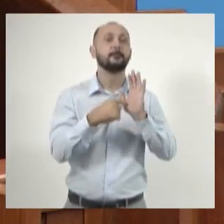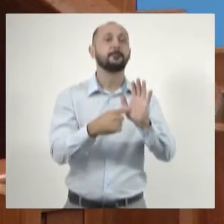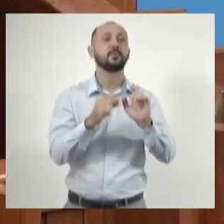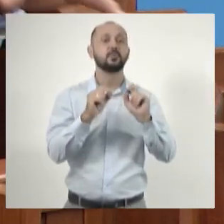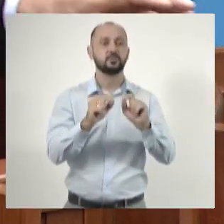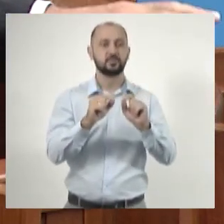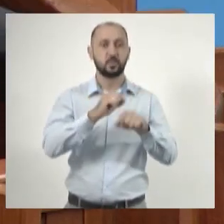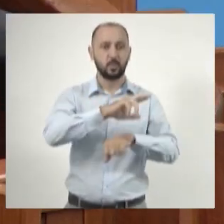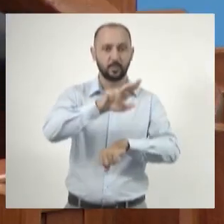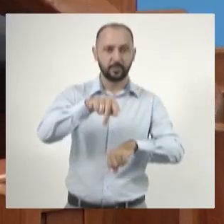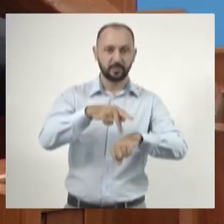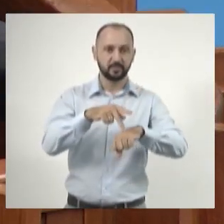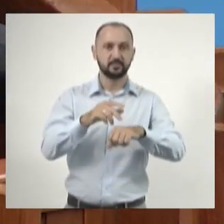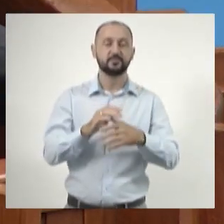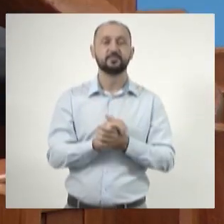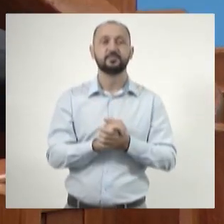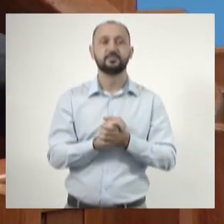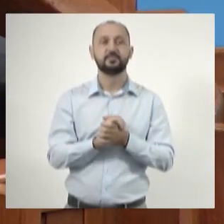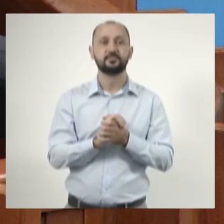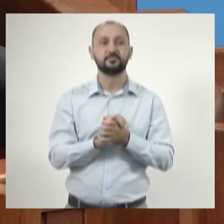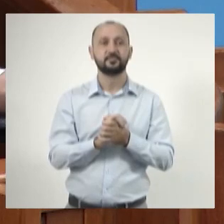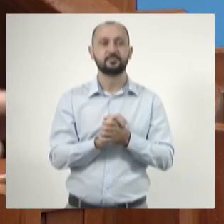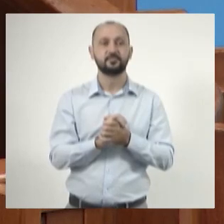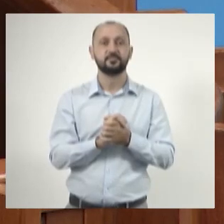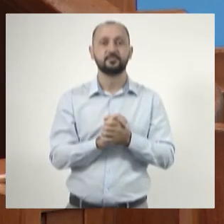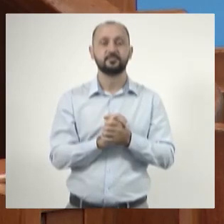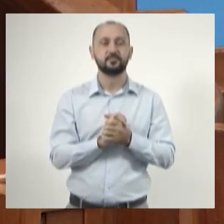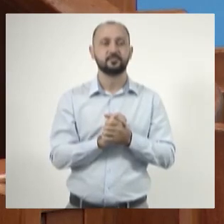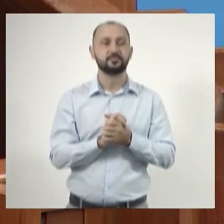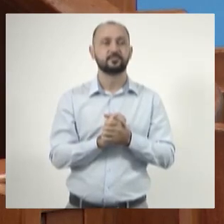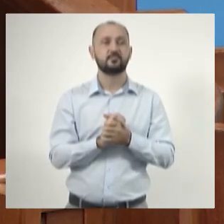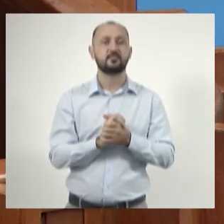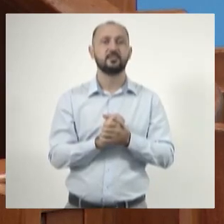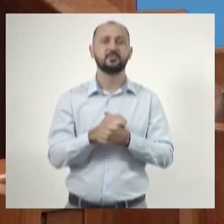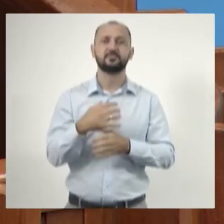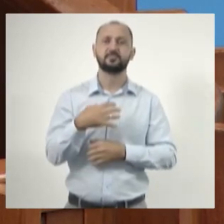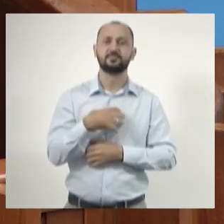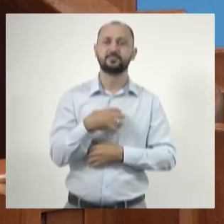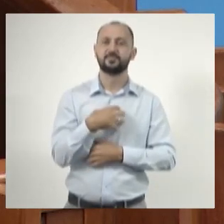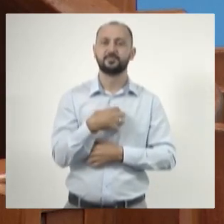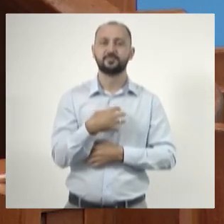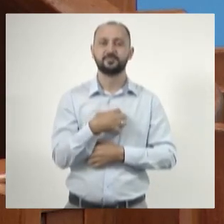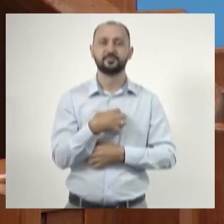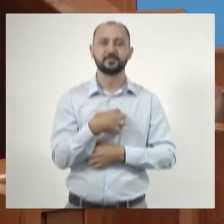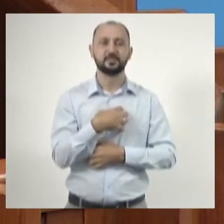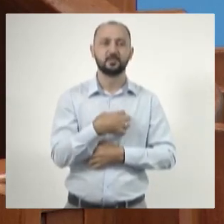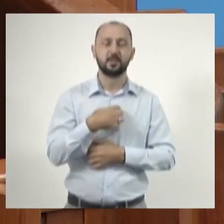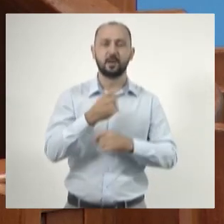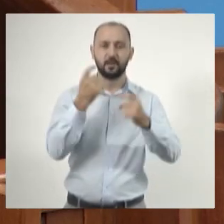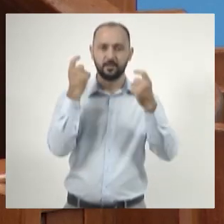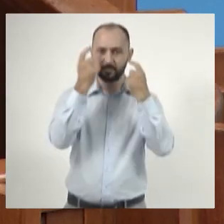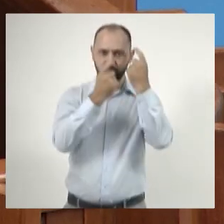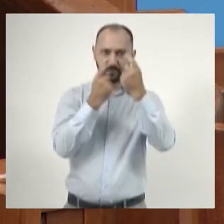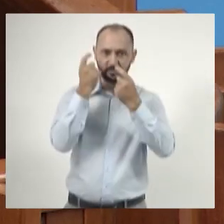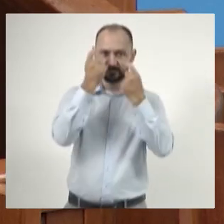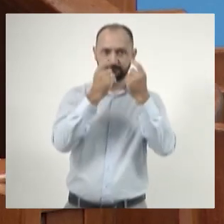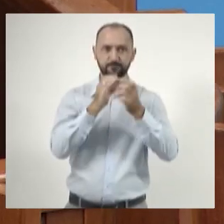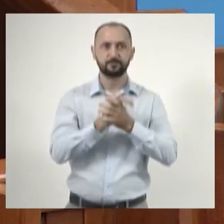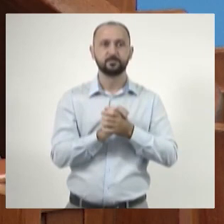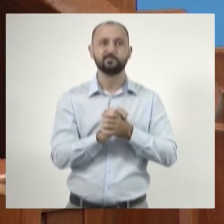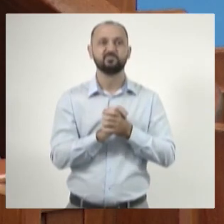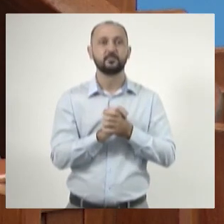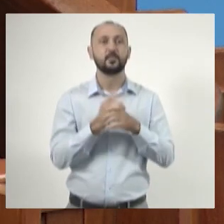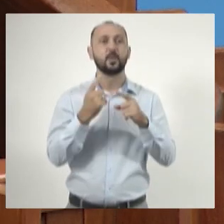representa o país. Então, isso me causa, assim, uma certa preocupação. Porque